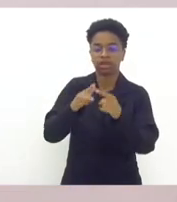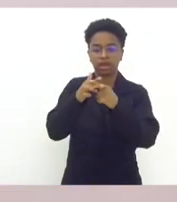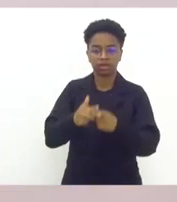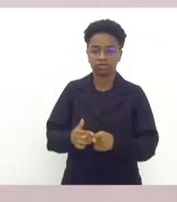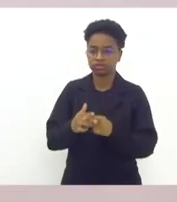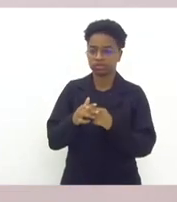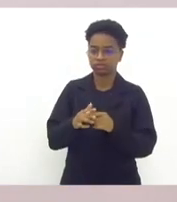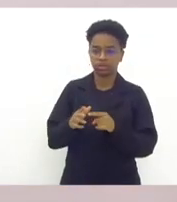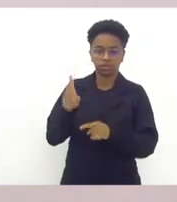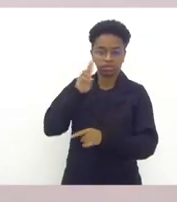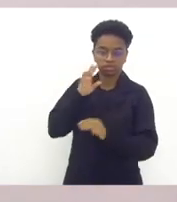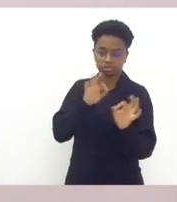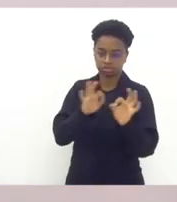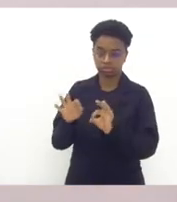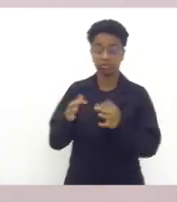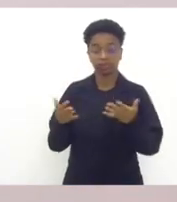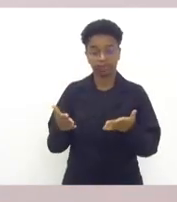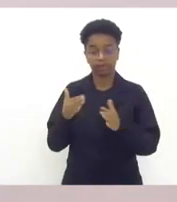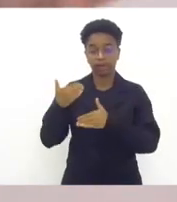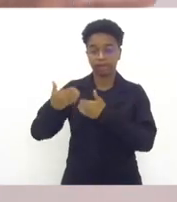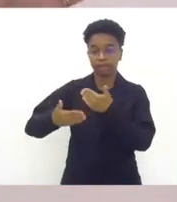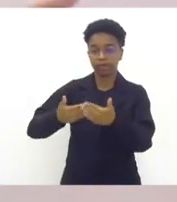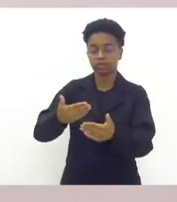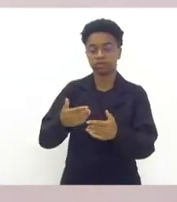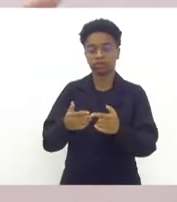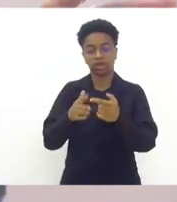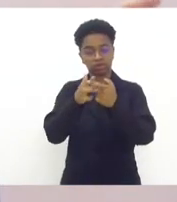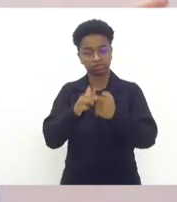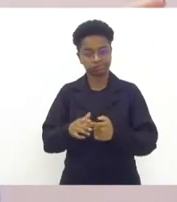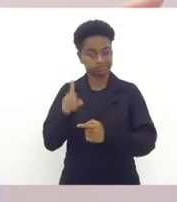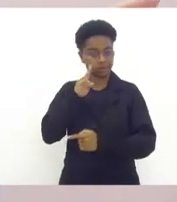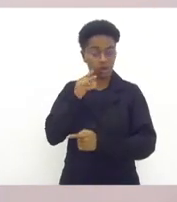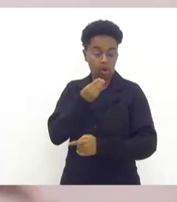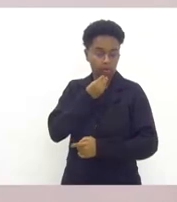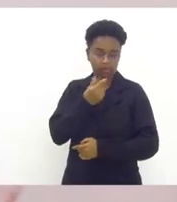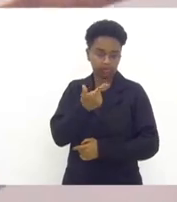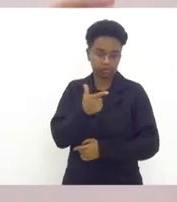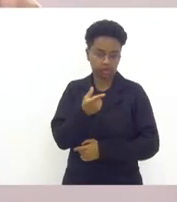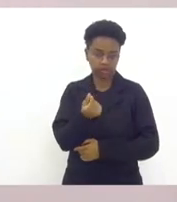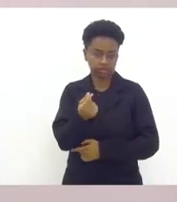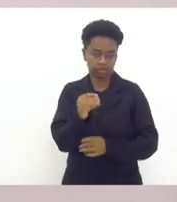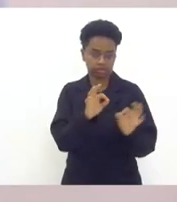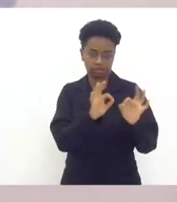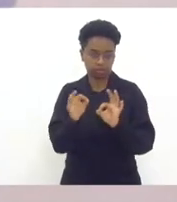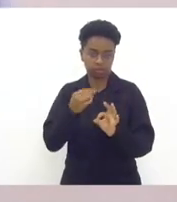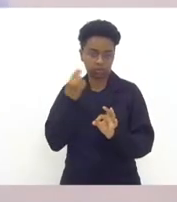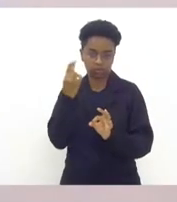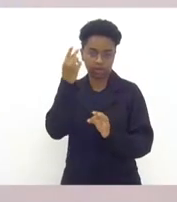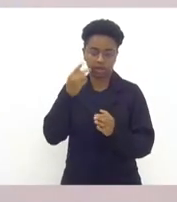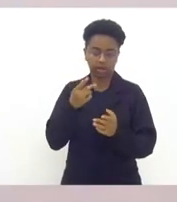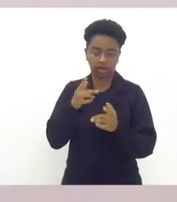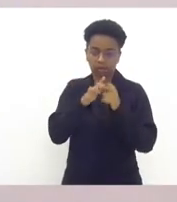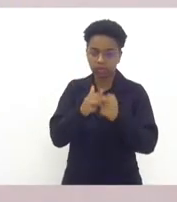falava... E nesses processos de reparação, é óbvio que não tem dinheiro no mundo que repare a vida de vocês, mas é